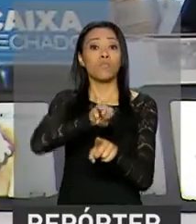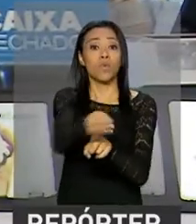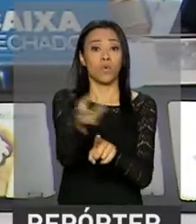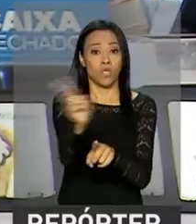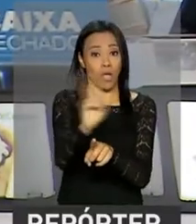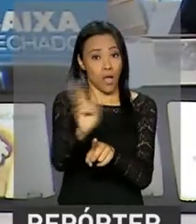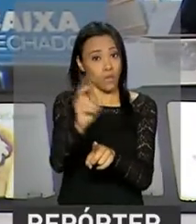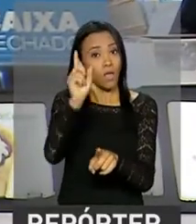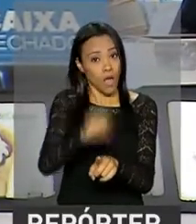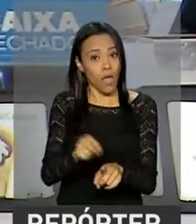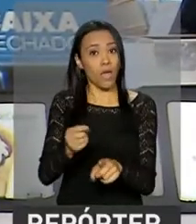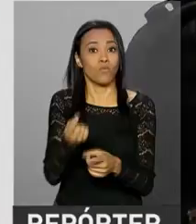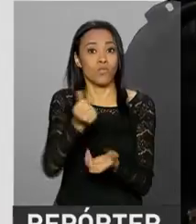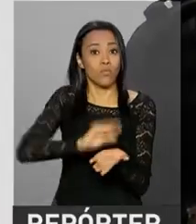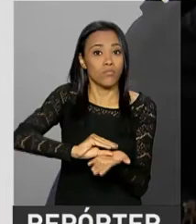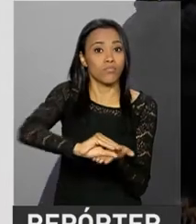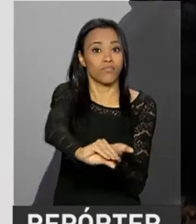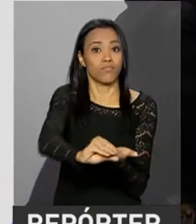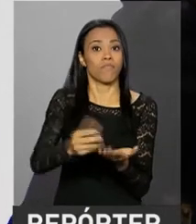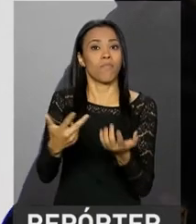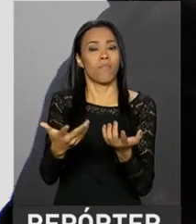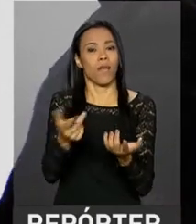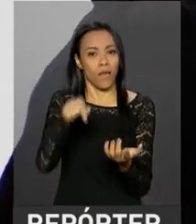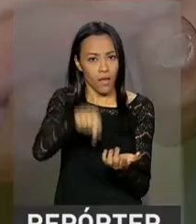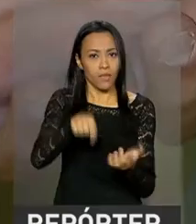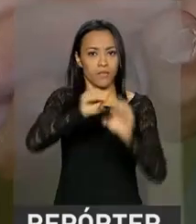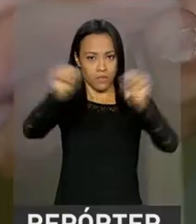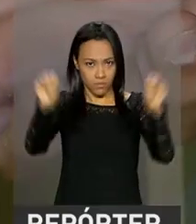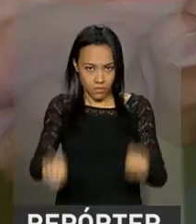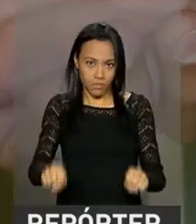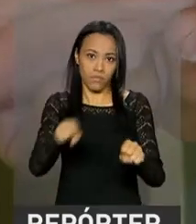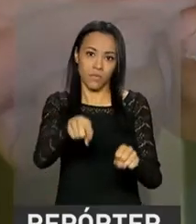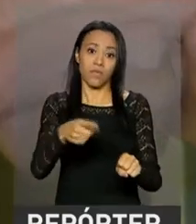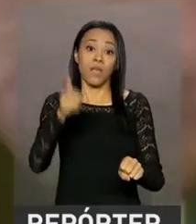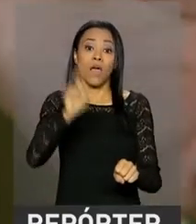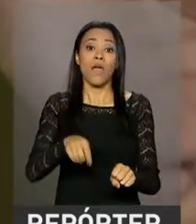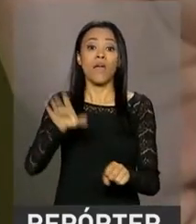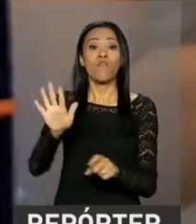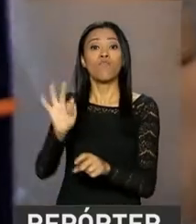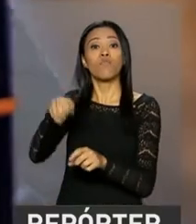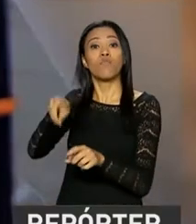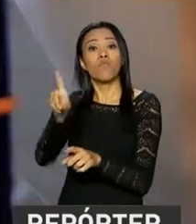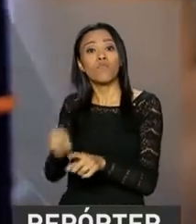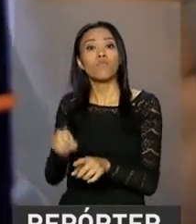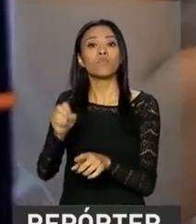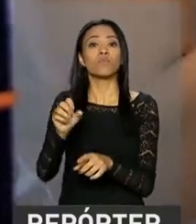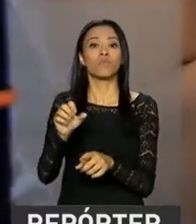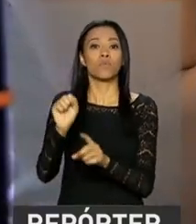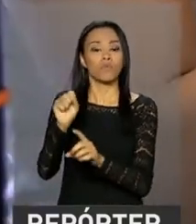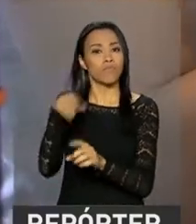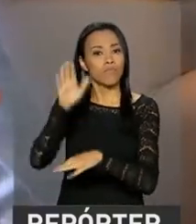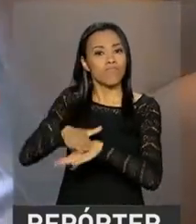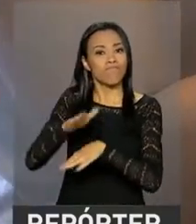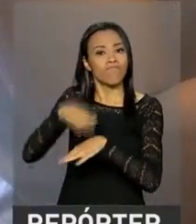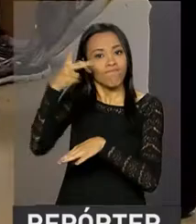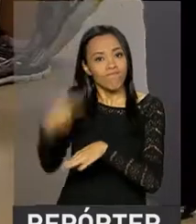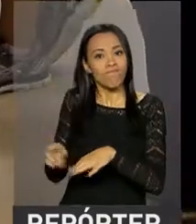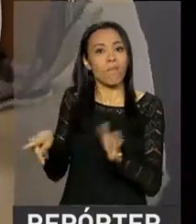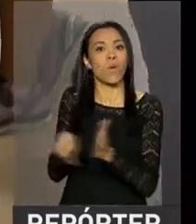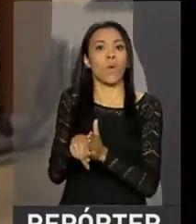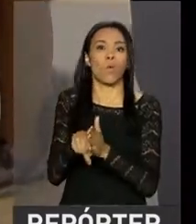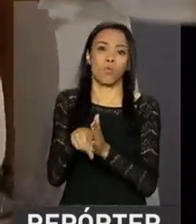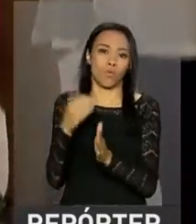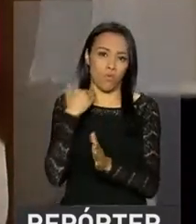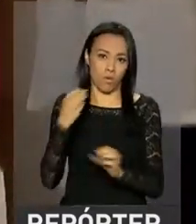desafio de negócios de impacto social os recursos virão do fundo socioambiental gerido pela caixa o público-alvo